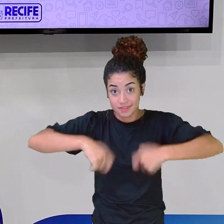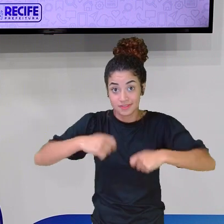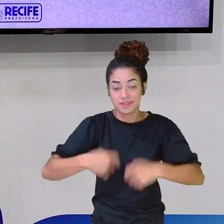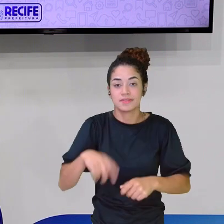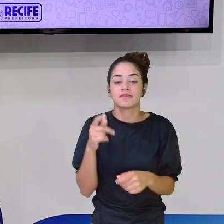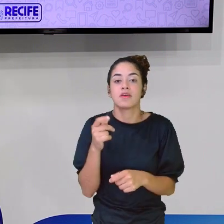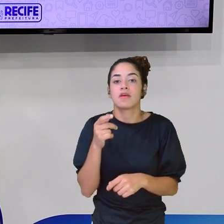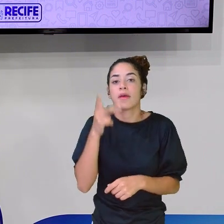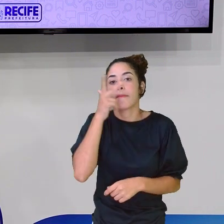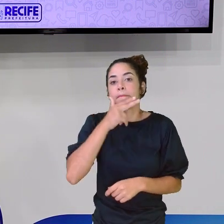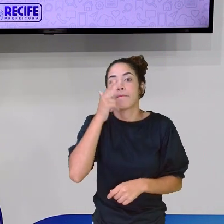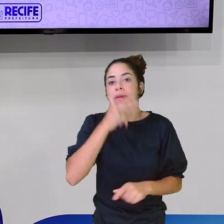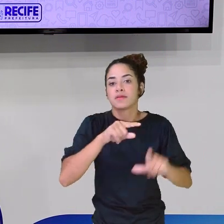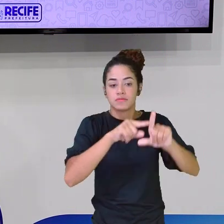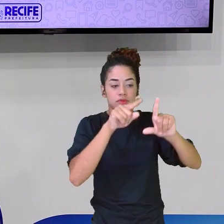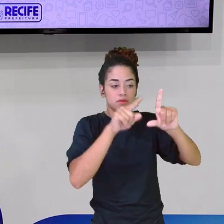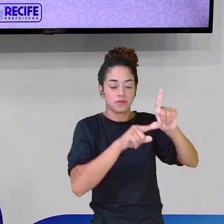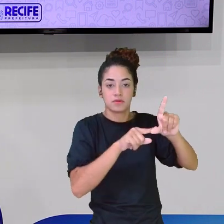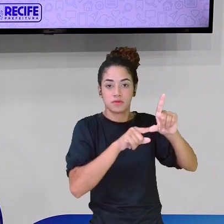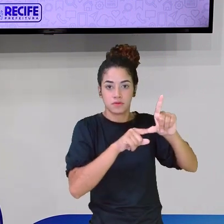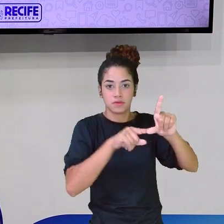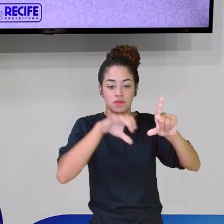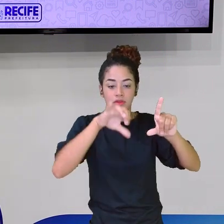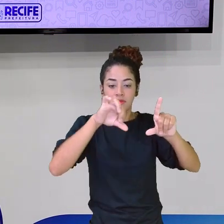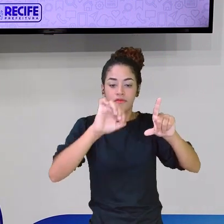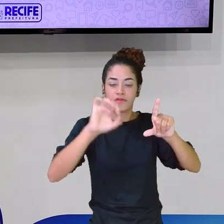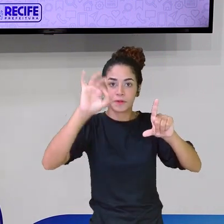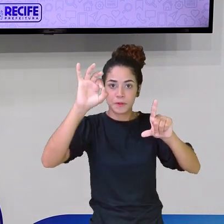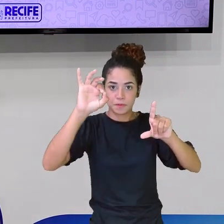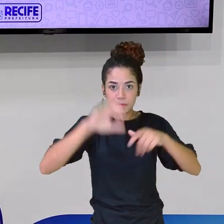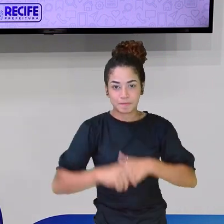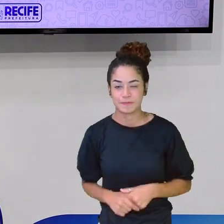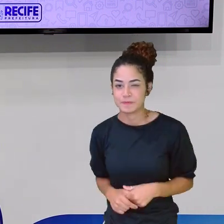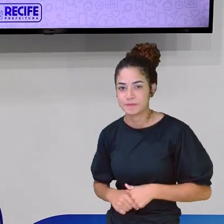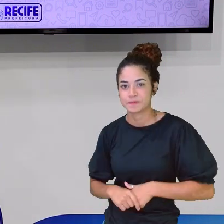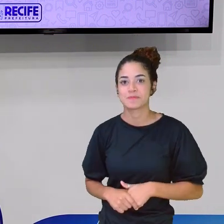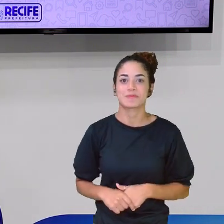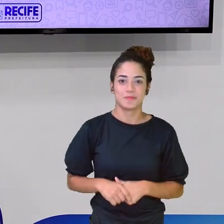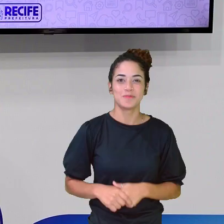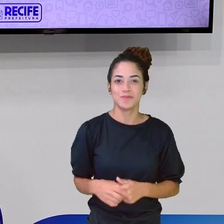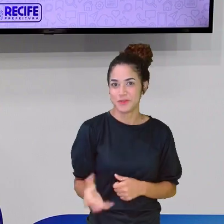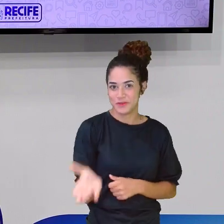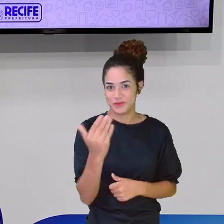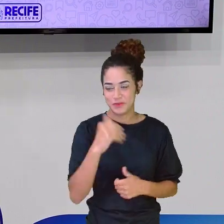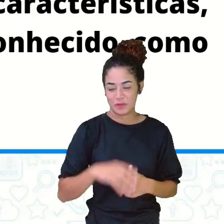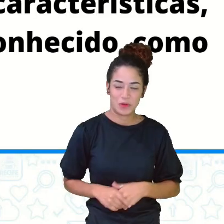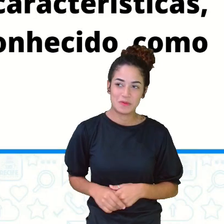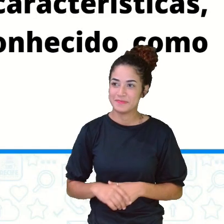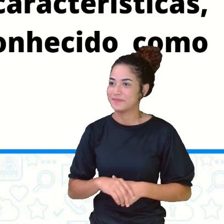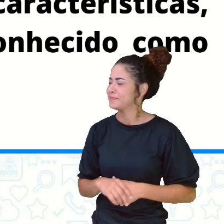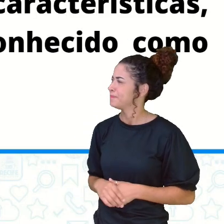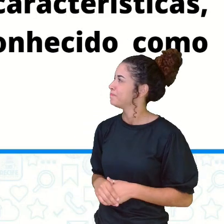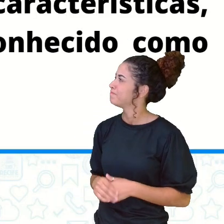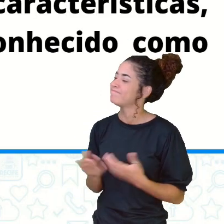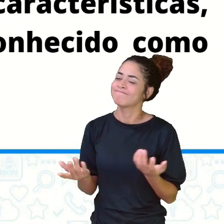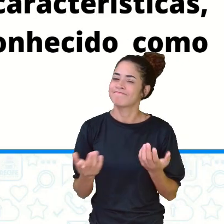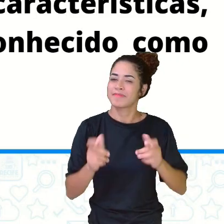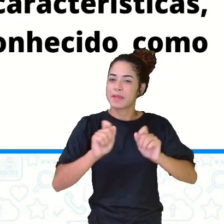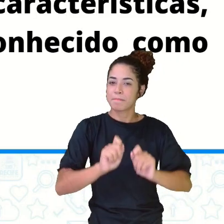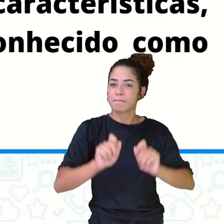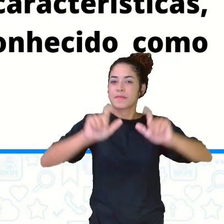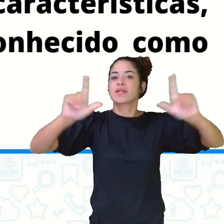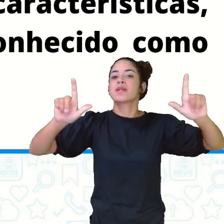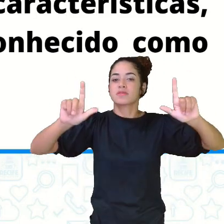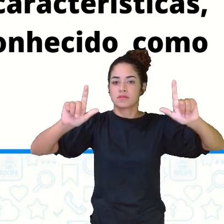manter aquele ângulozinho de 90 graus, tá? Então, vamos lá. Vamos começar por